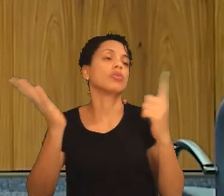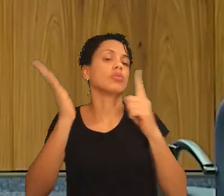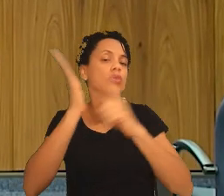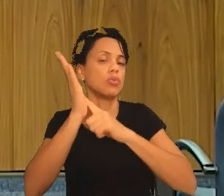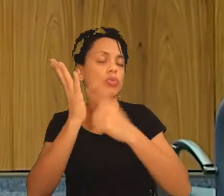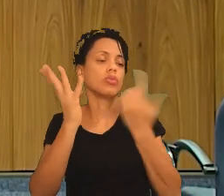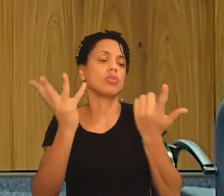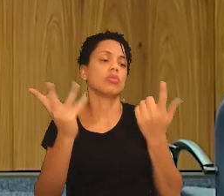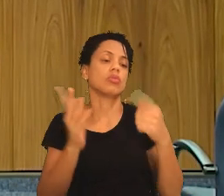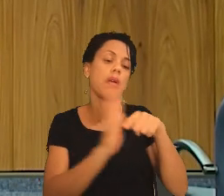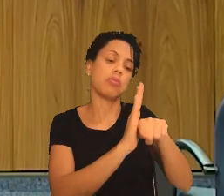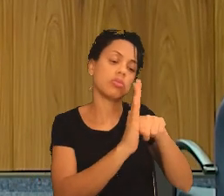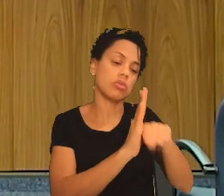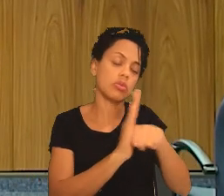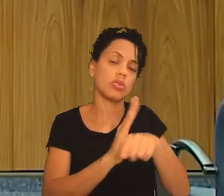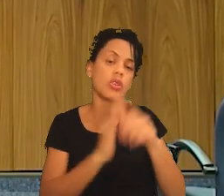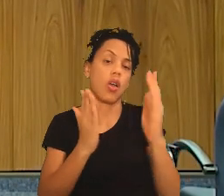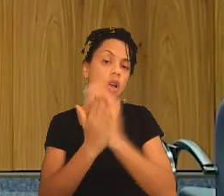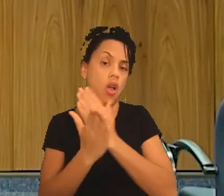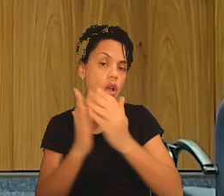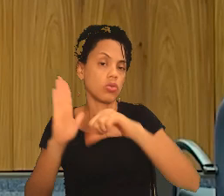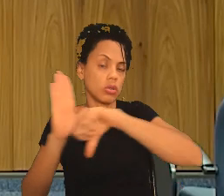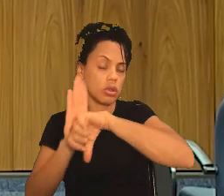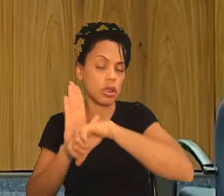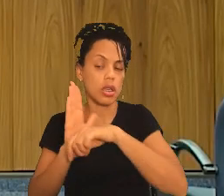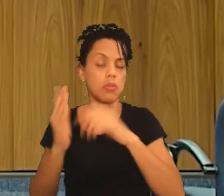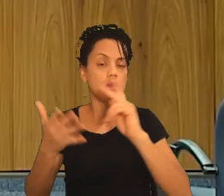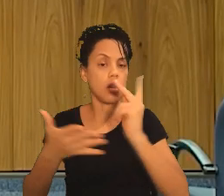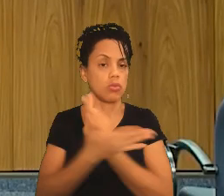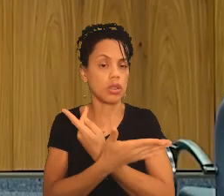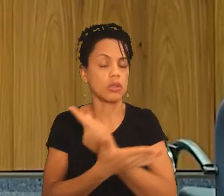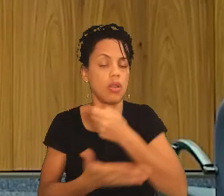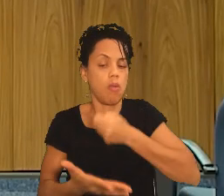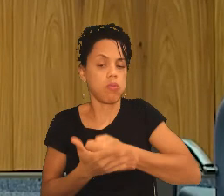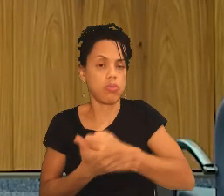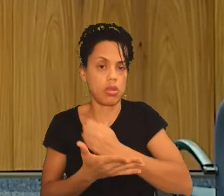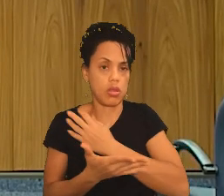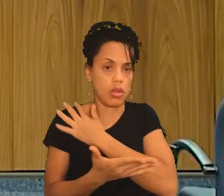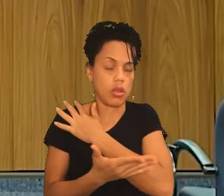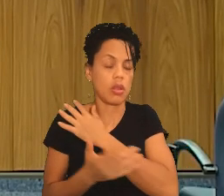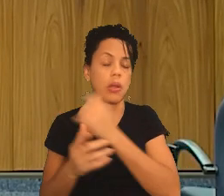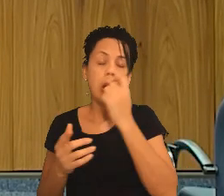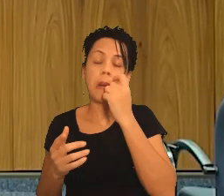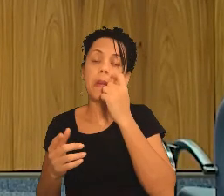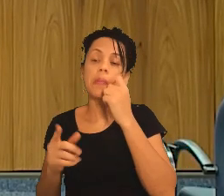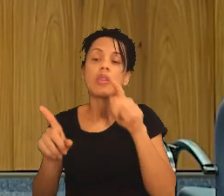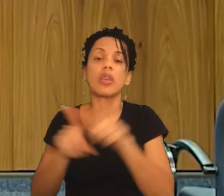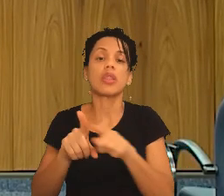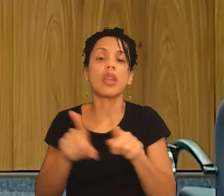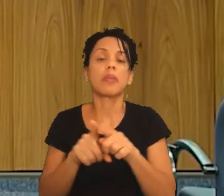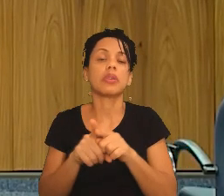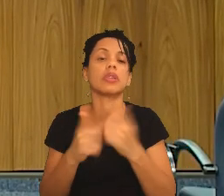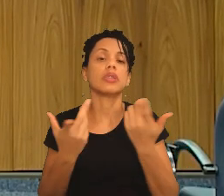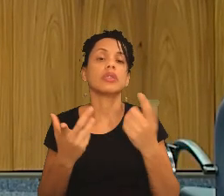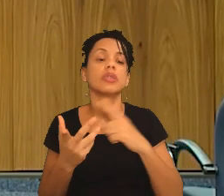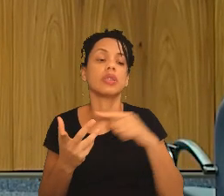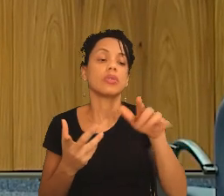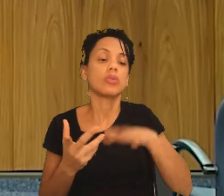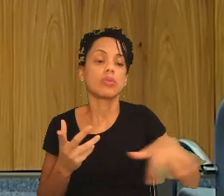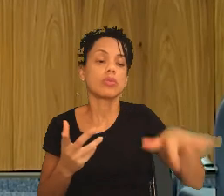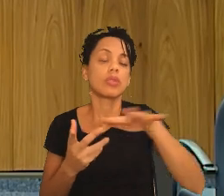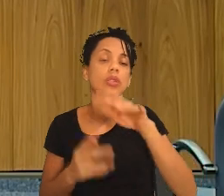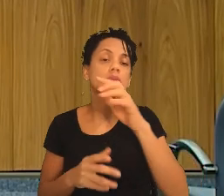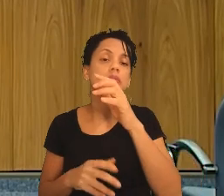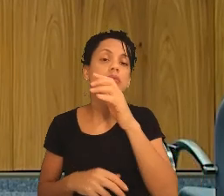atuação há um certo tempo na área criminal, né? E tem oferecido denúncias,